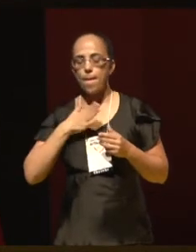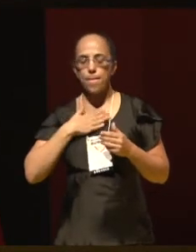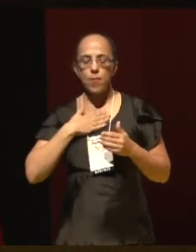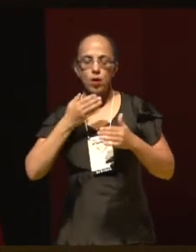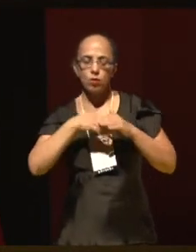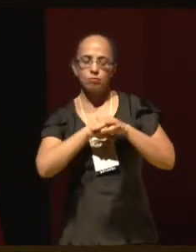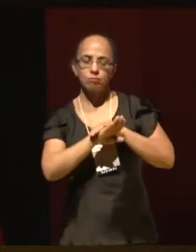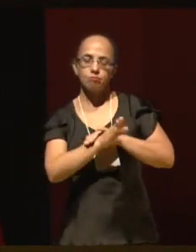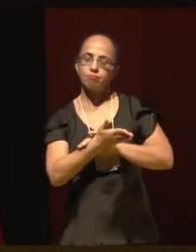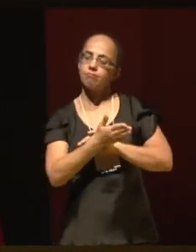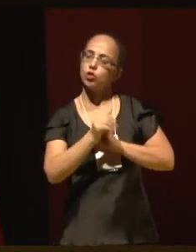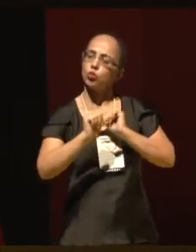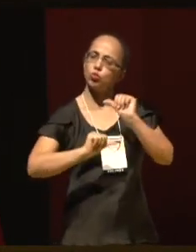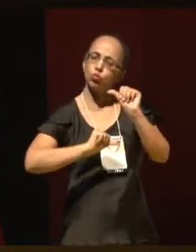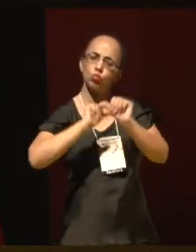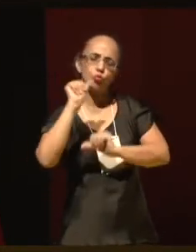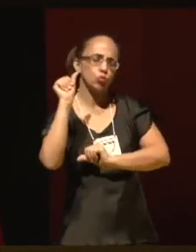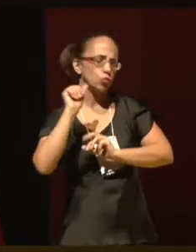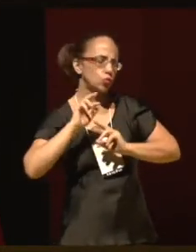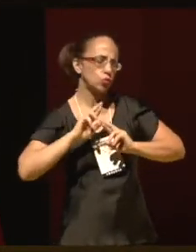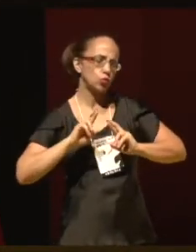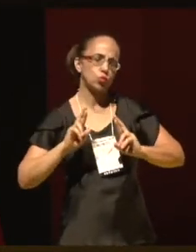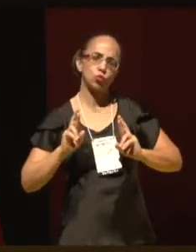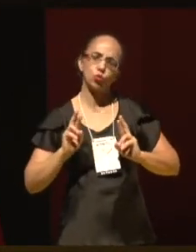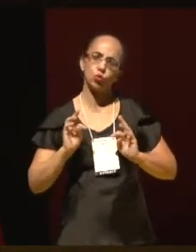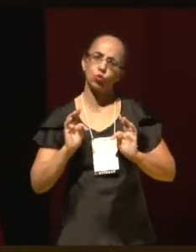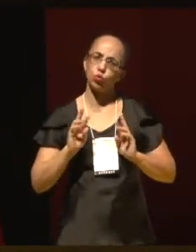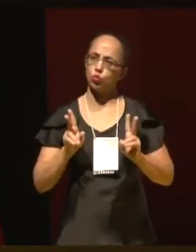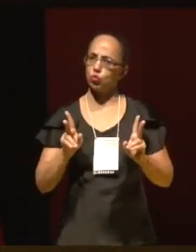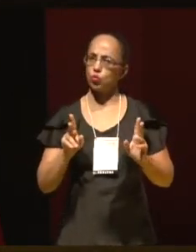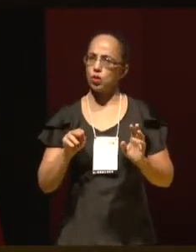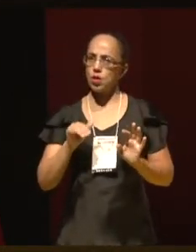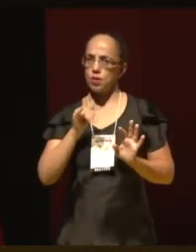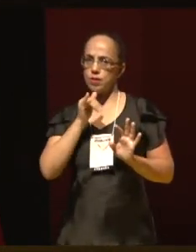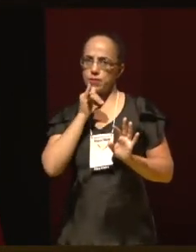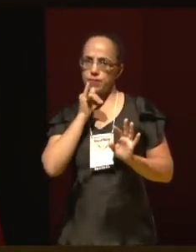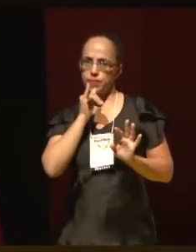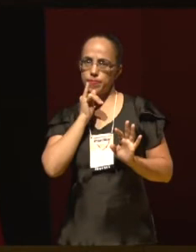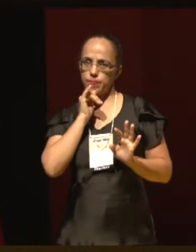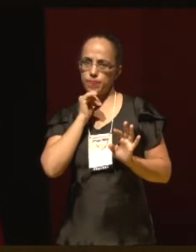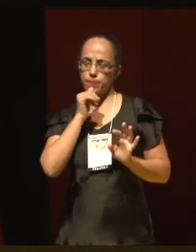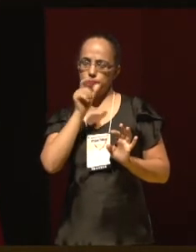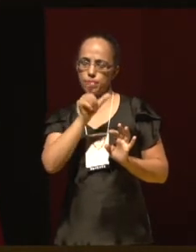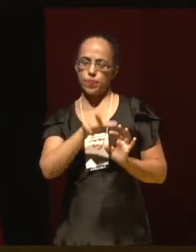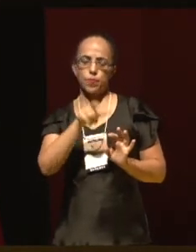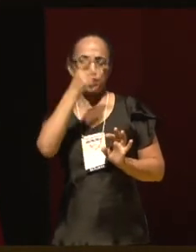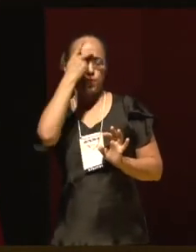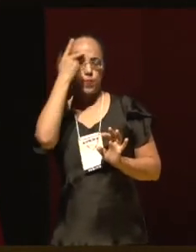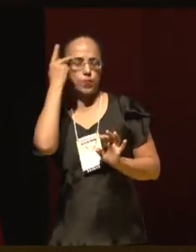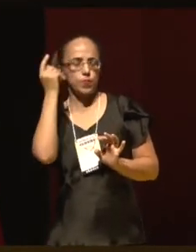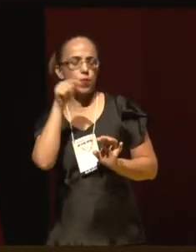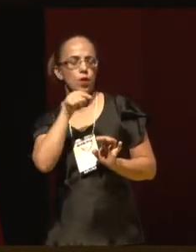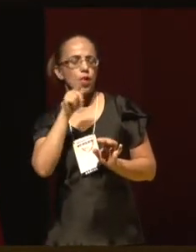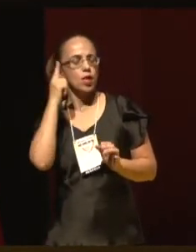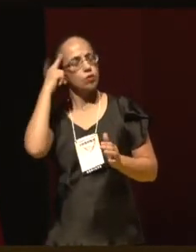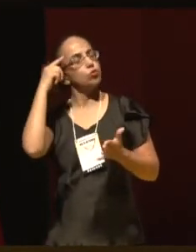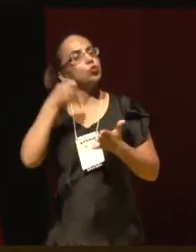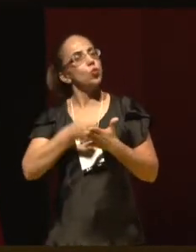completamente. Pensemos assim, uma pessoa toma a decisão de estar bem